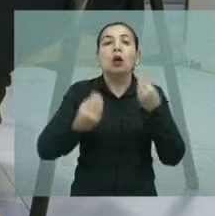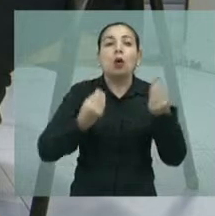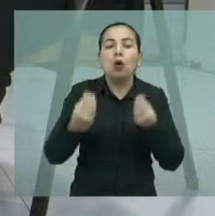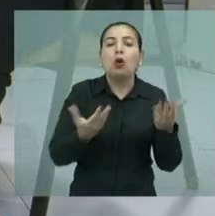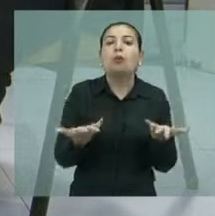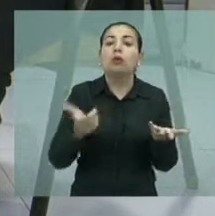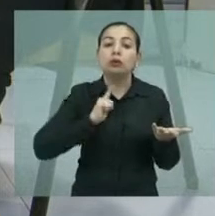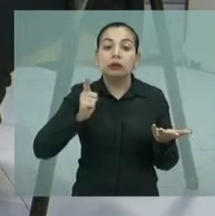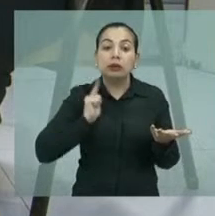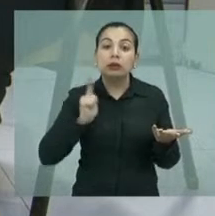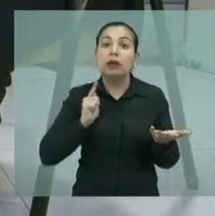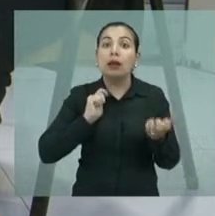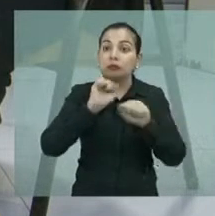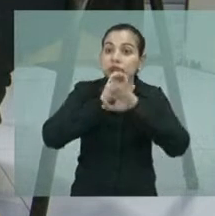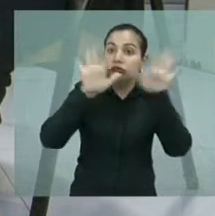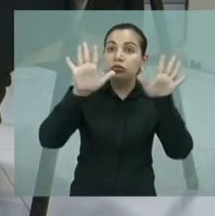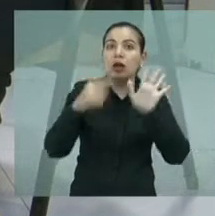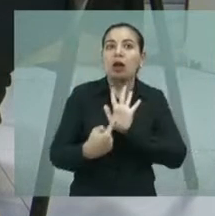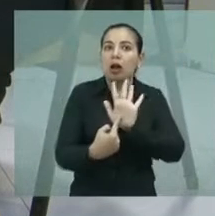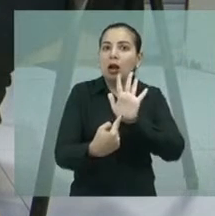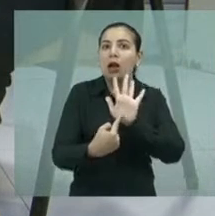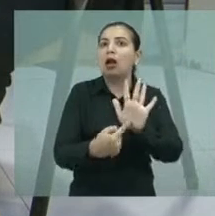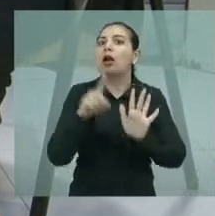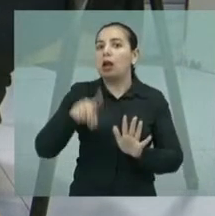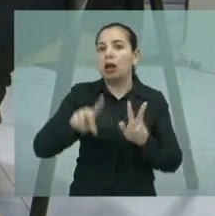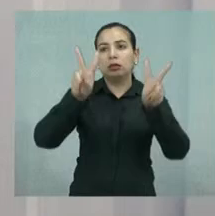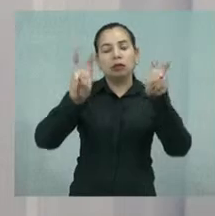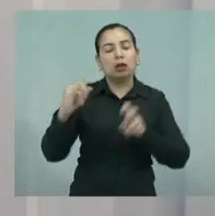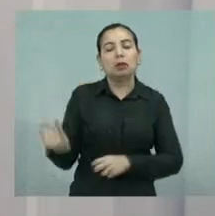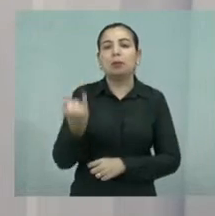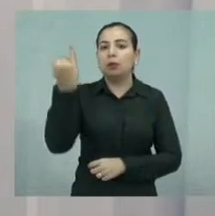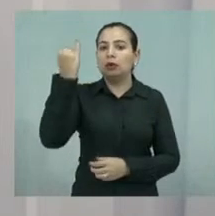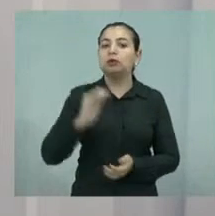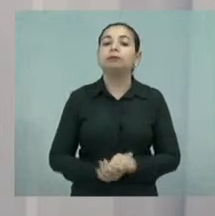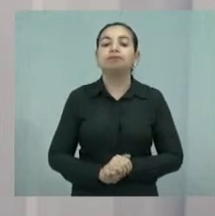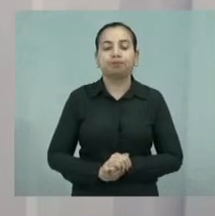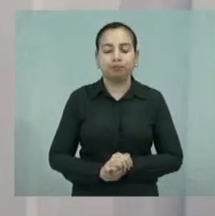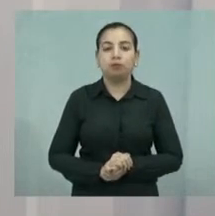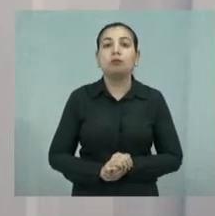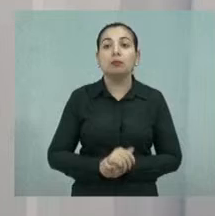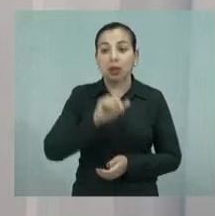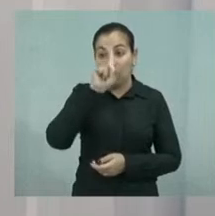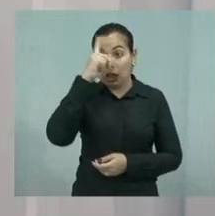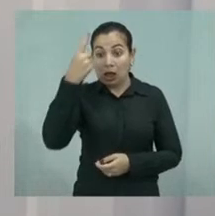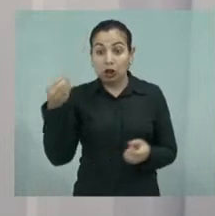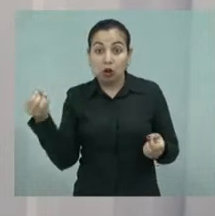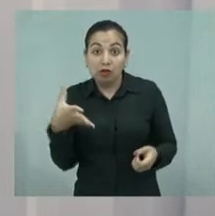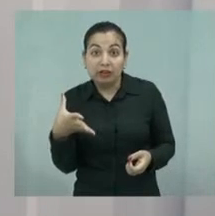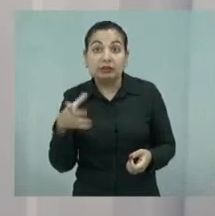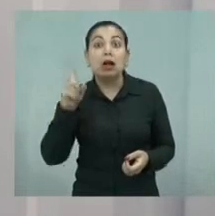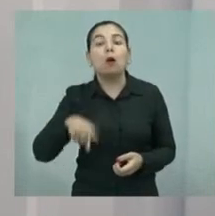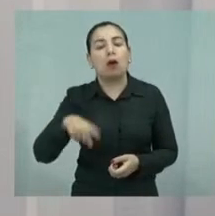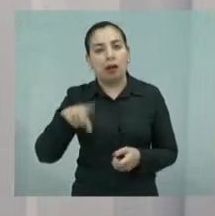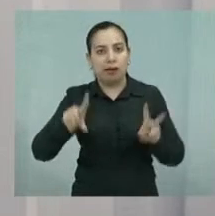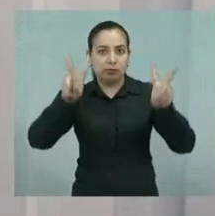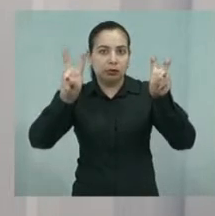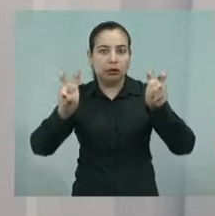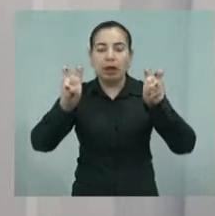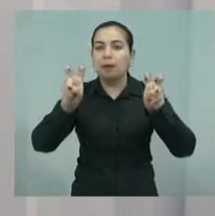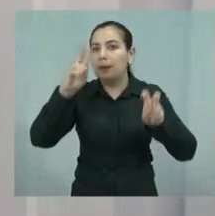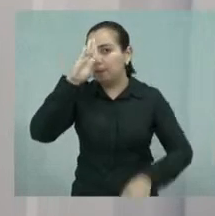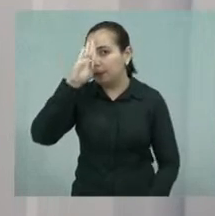senhor falou, quer dizer, esse é um tema muito importante. Inovação, ele é um tema sempre da pauta